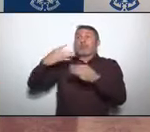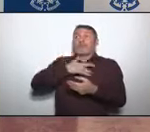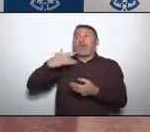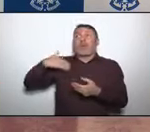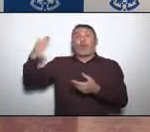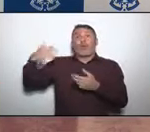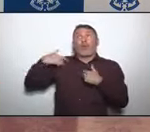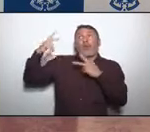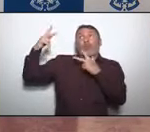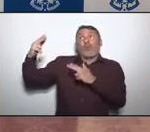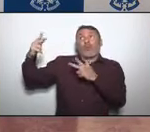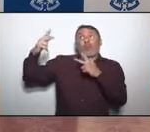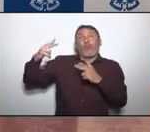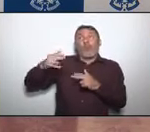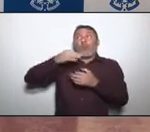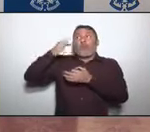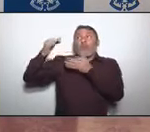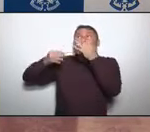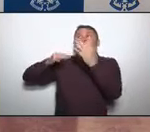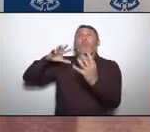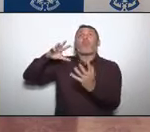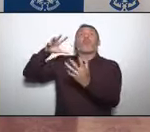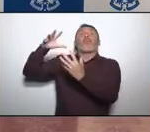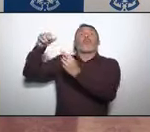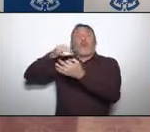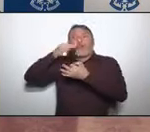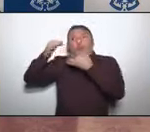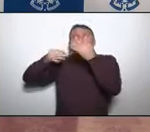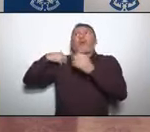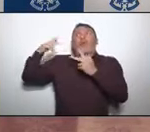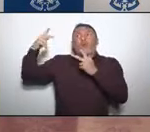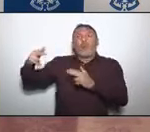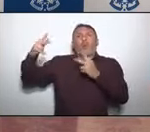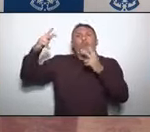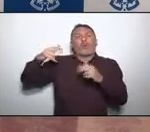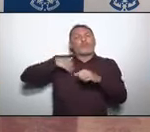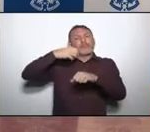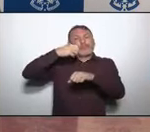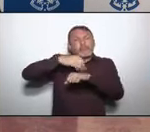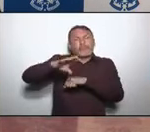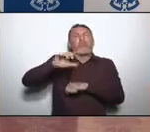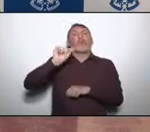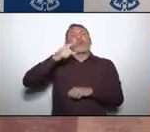porque a Organização Mundial de Saúde está pedindo, assim, a necessidade de nós